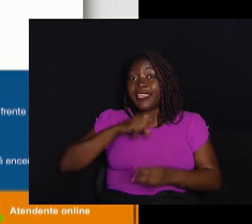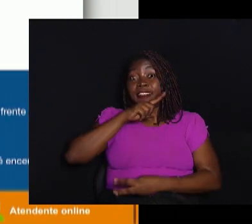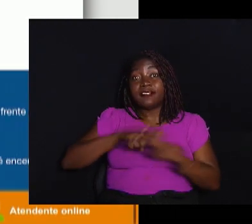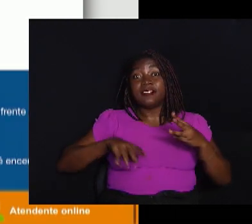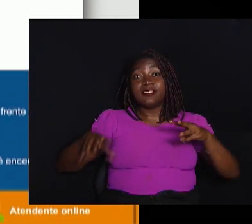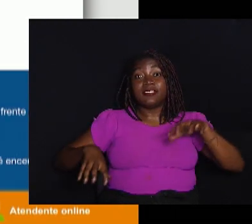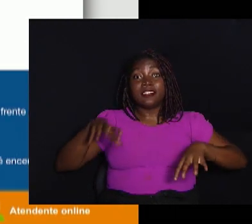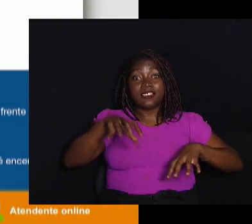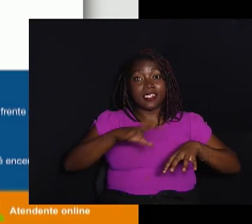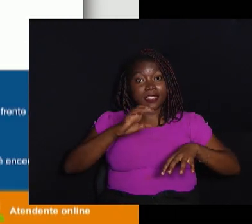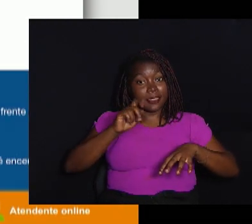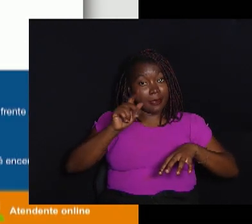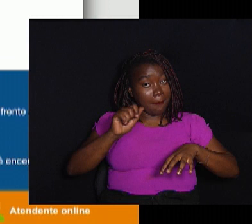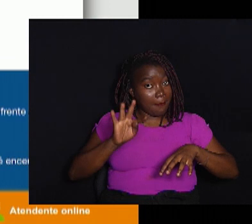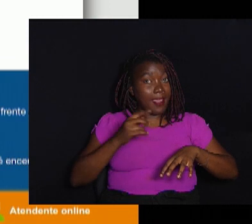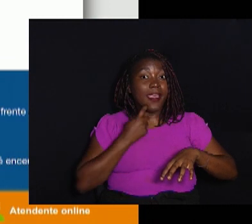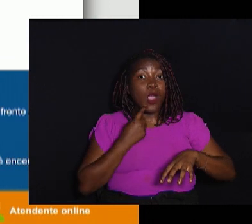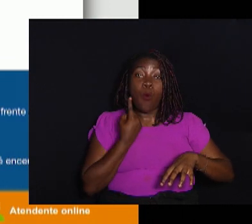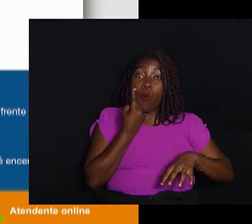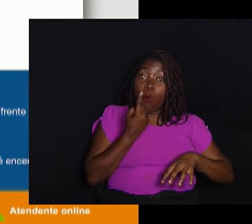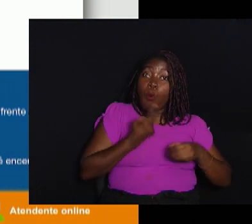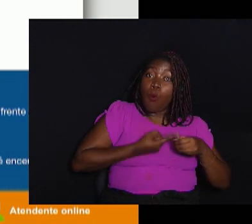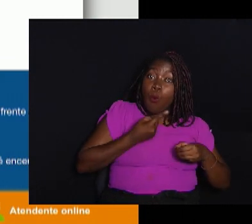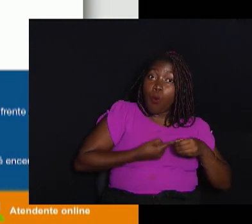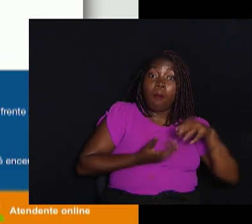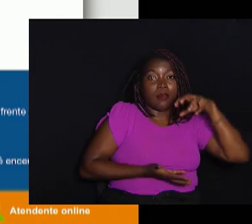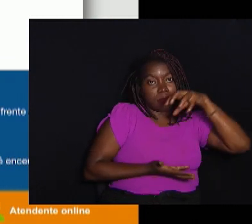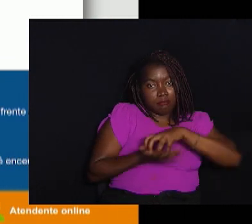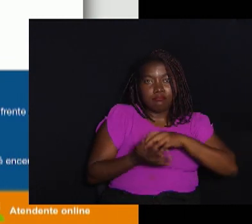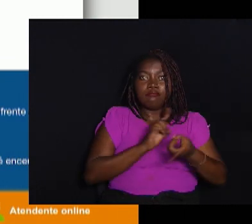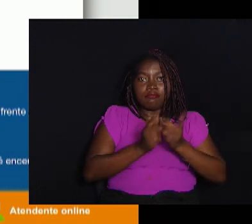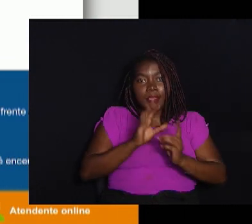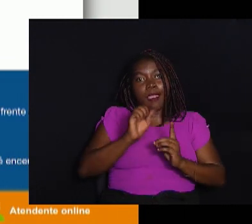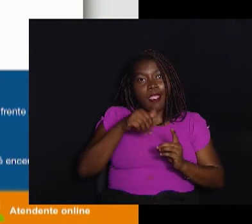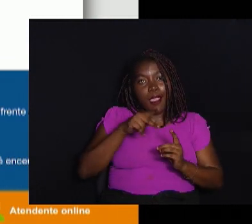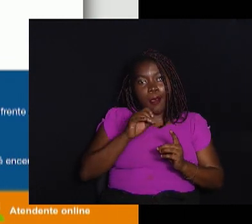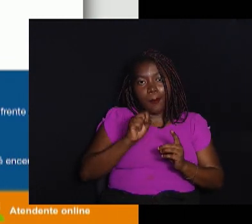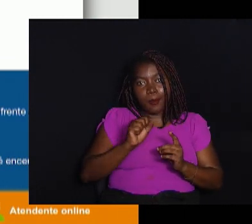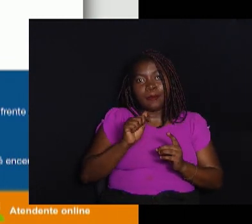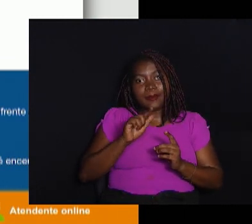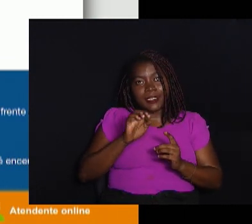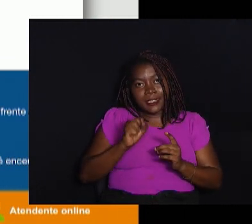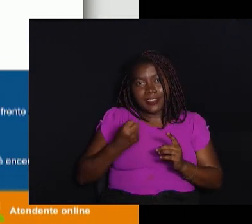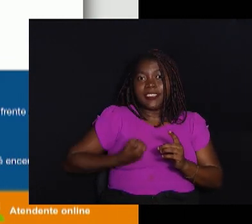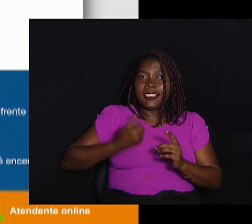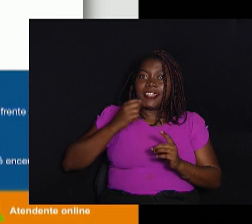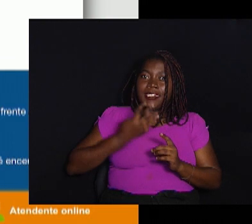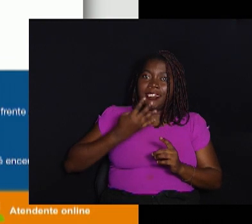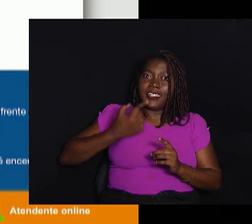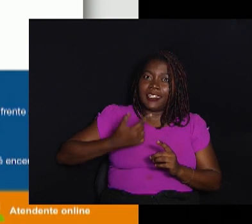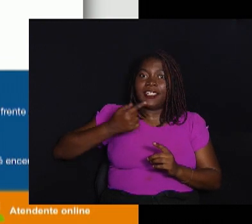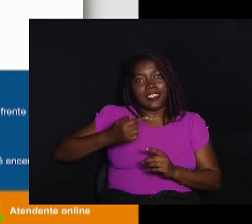do CEPAT Campinas. Uma fica na unidade do centro, na Avenida Campos Sales, número 427, lá